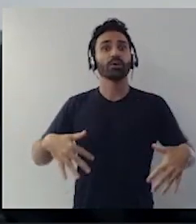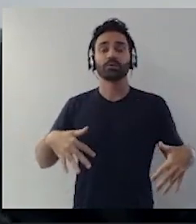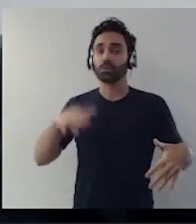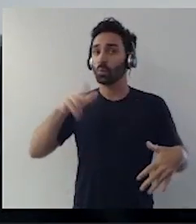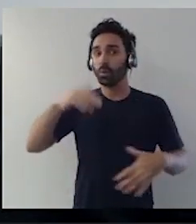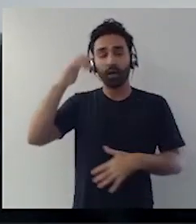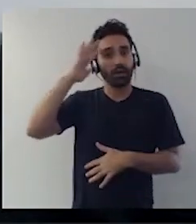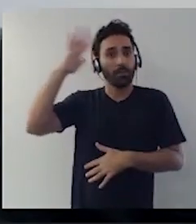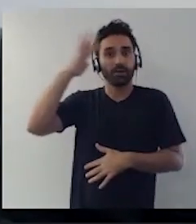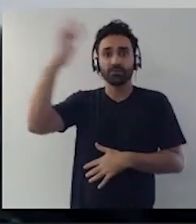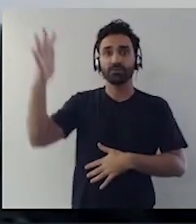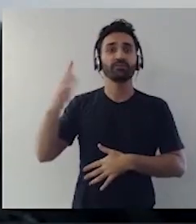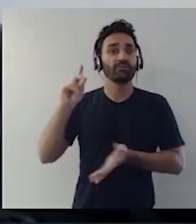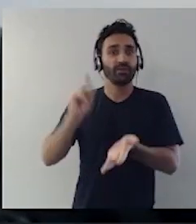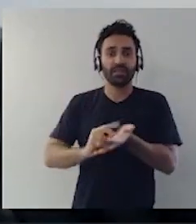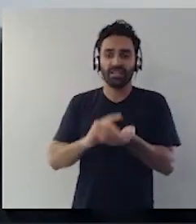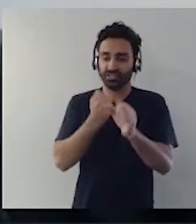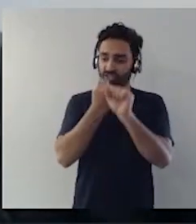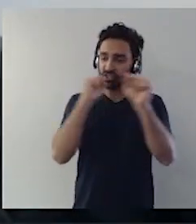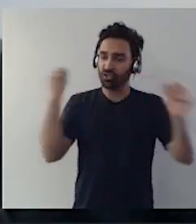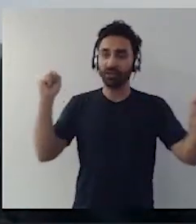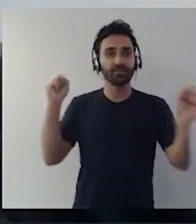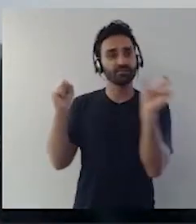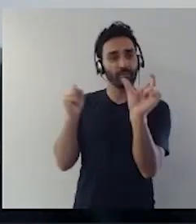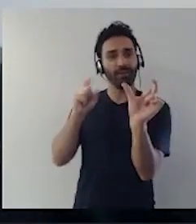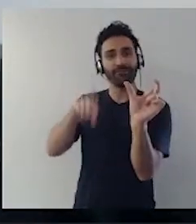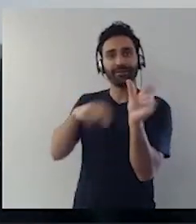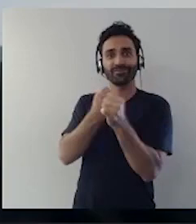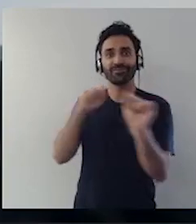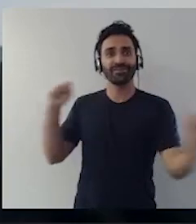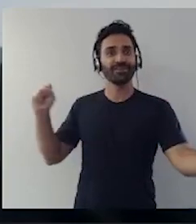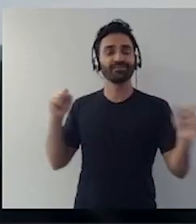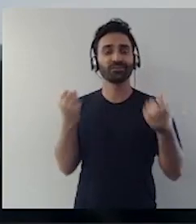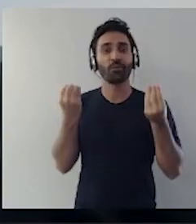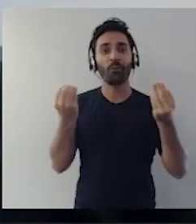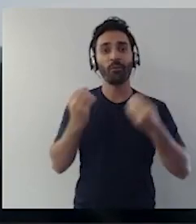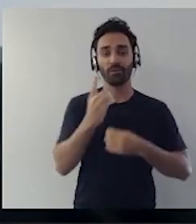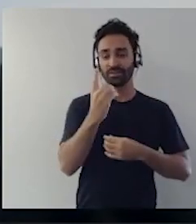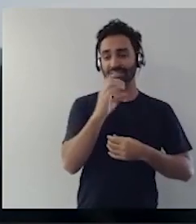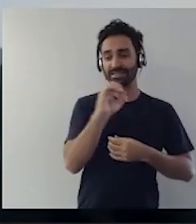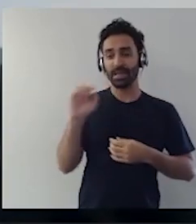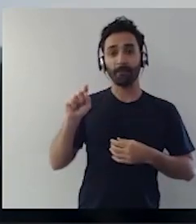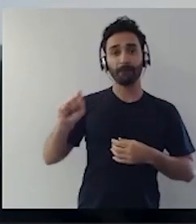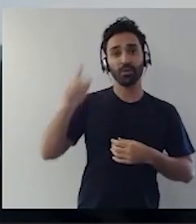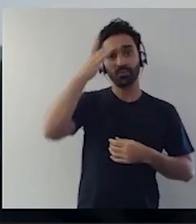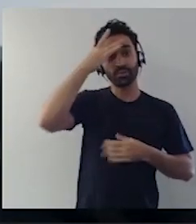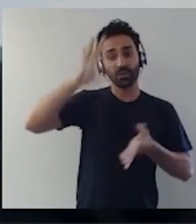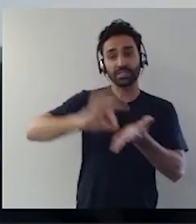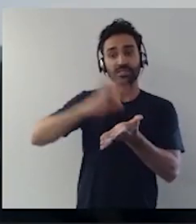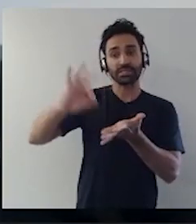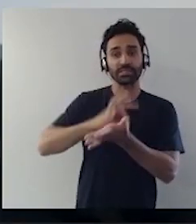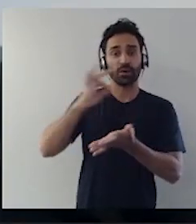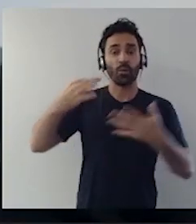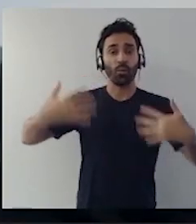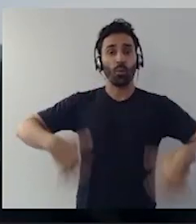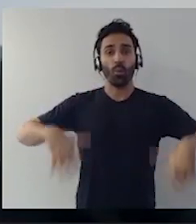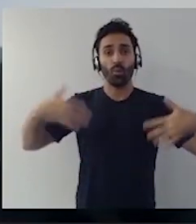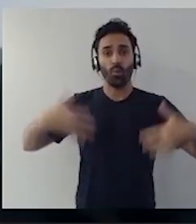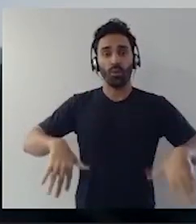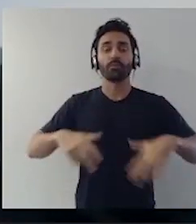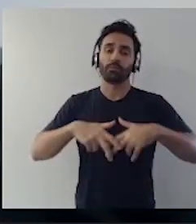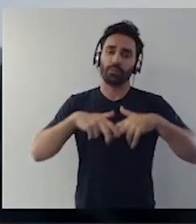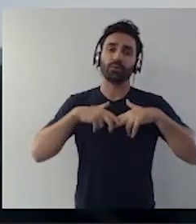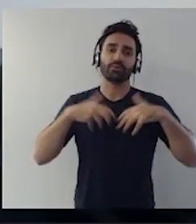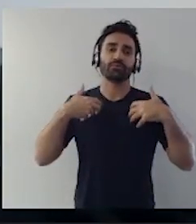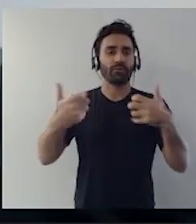que gigantesco nós poderíamos qualificar. Quase 100 mil inscrições, né? E faço questão de